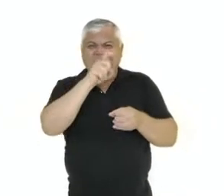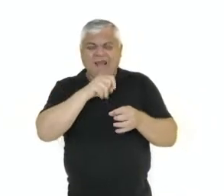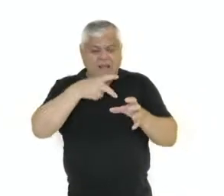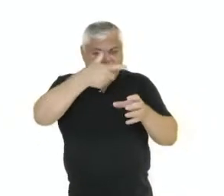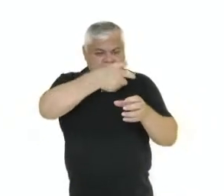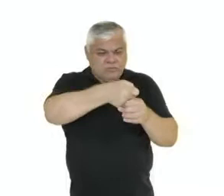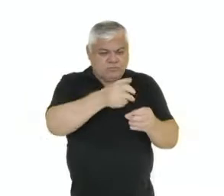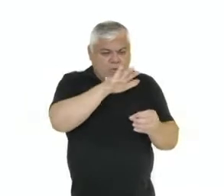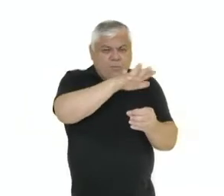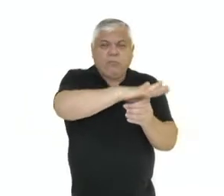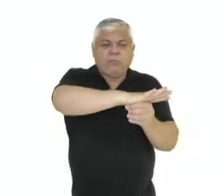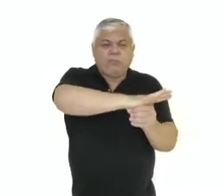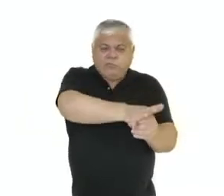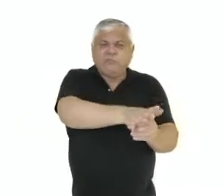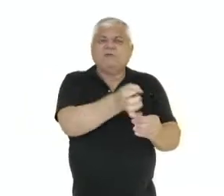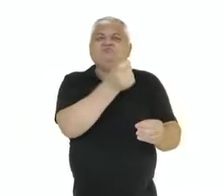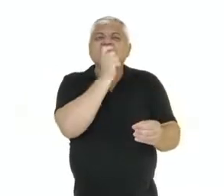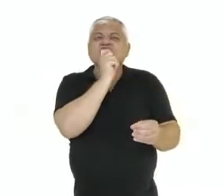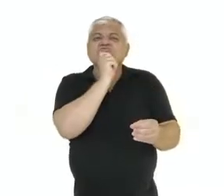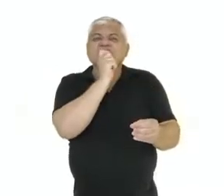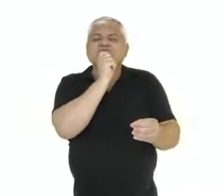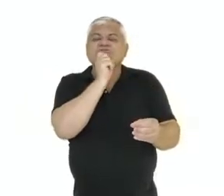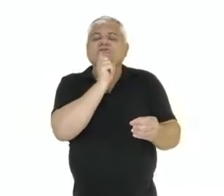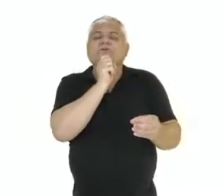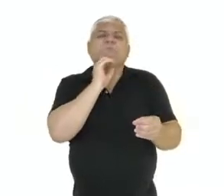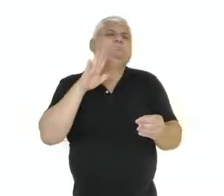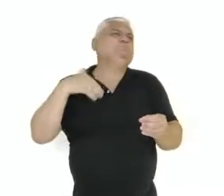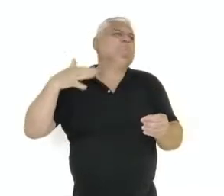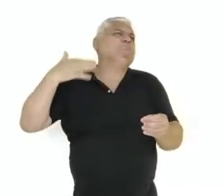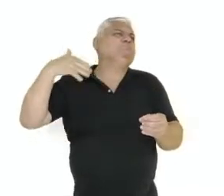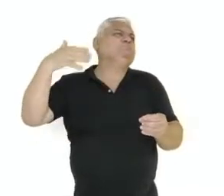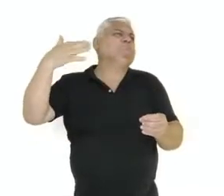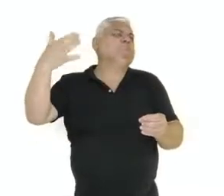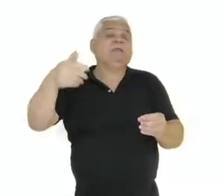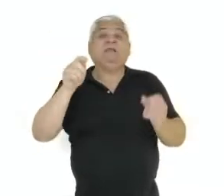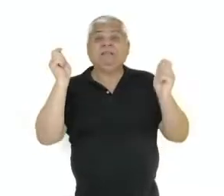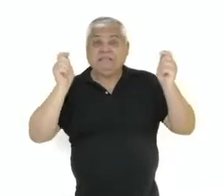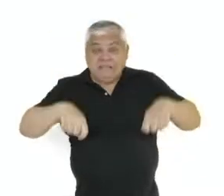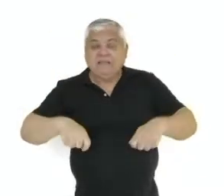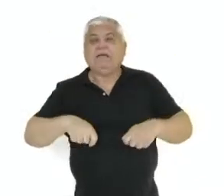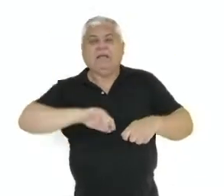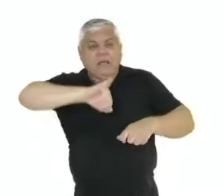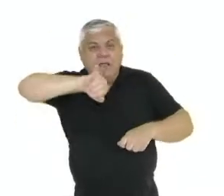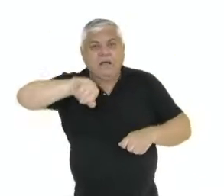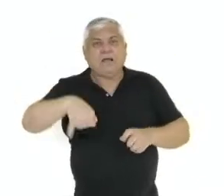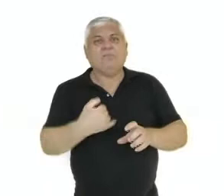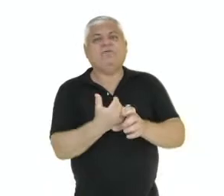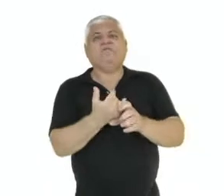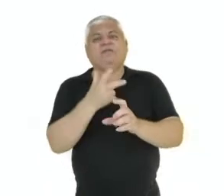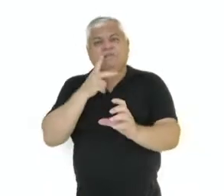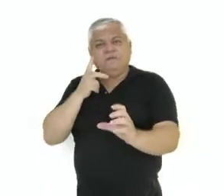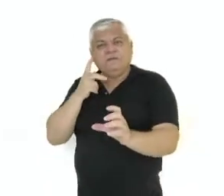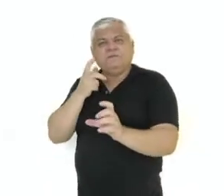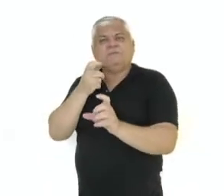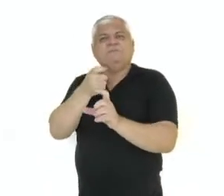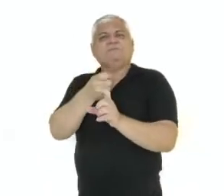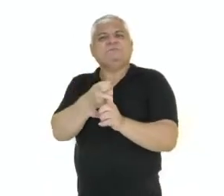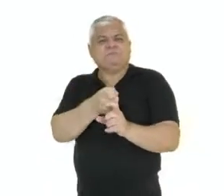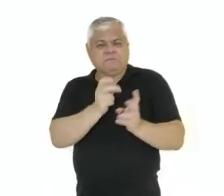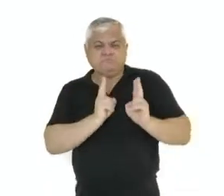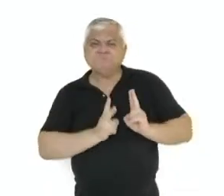e garantem altas taxas de sucesso e sobrevivência, sendo assim fortemente recomendadas para preservar